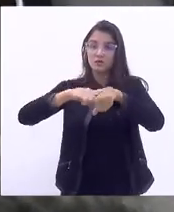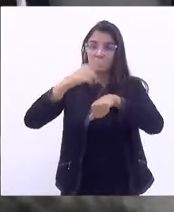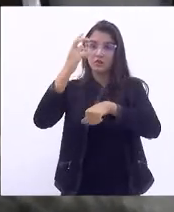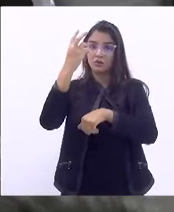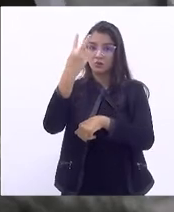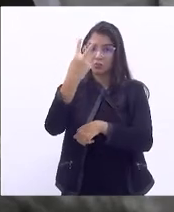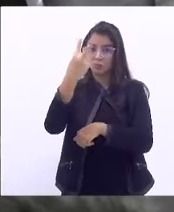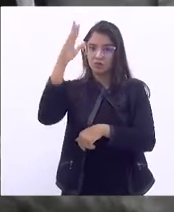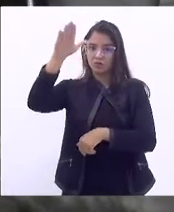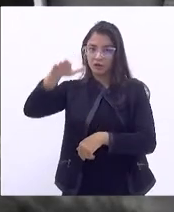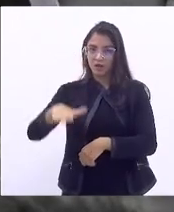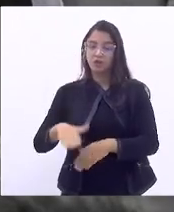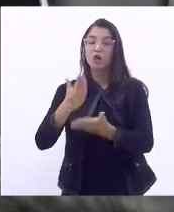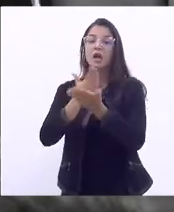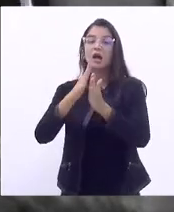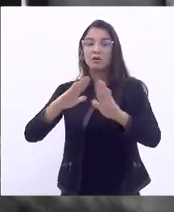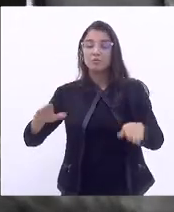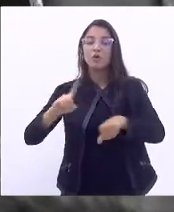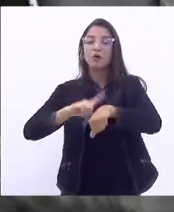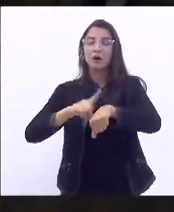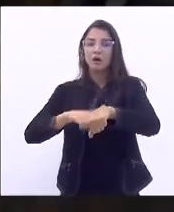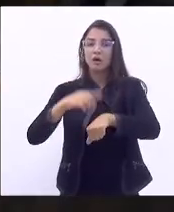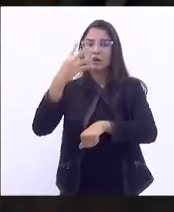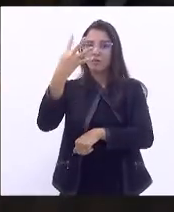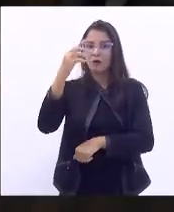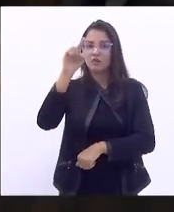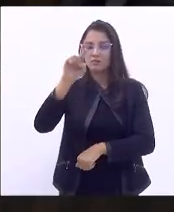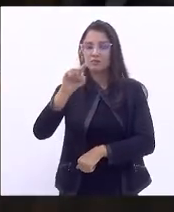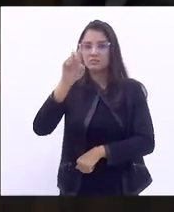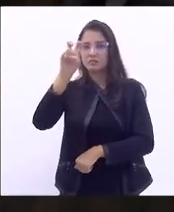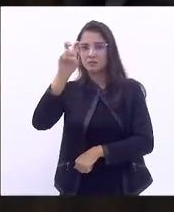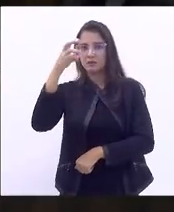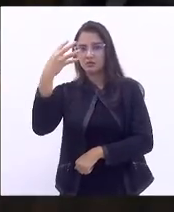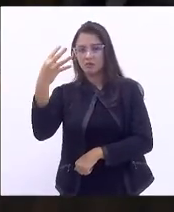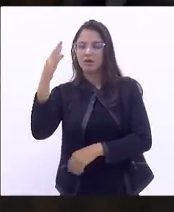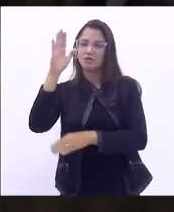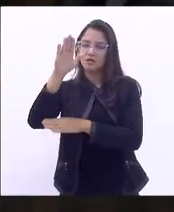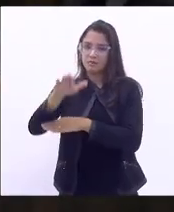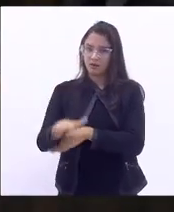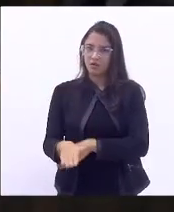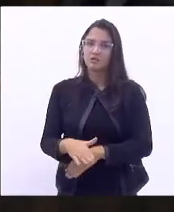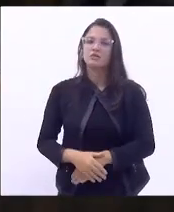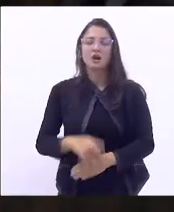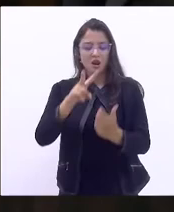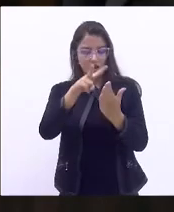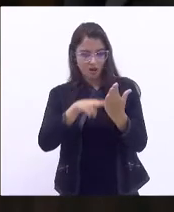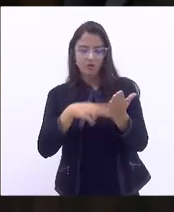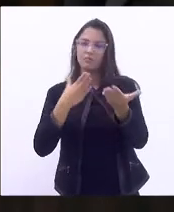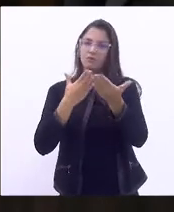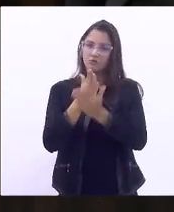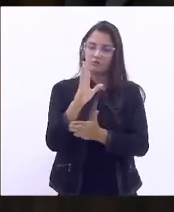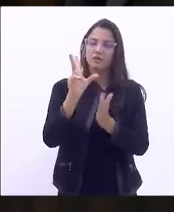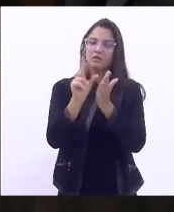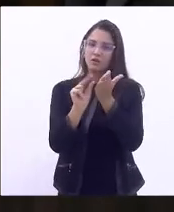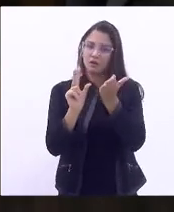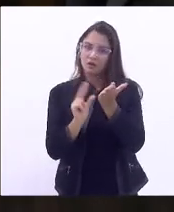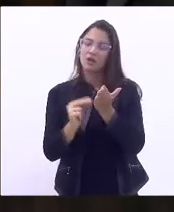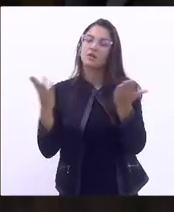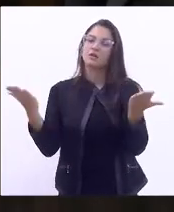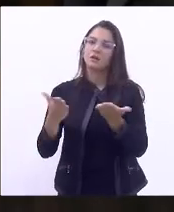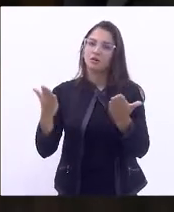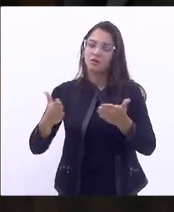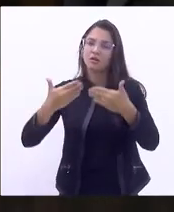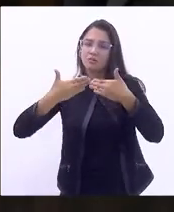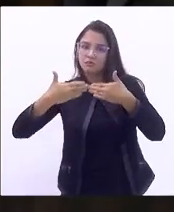às 16 horas e 54 minutos. Lida e aprovada a ata. Passa-se a ordem da primeira sessão extraordinária do